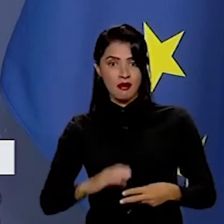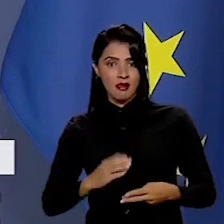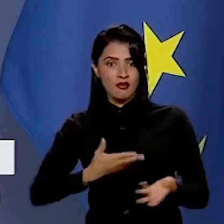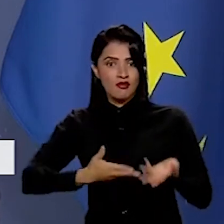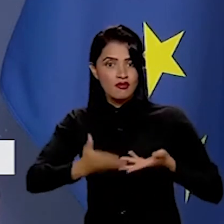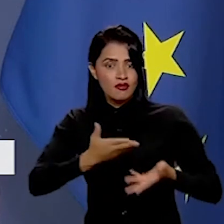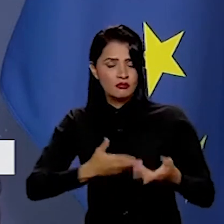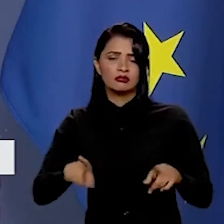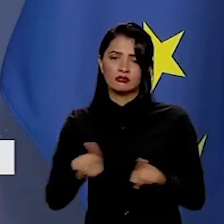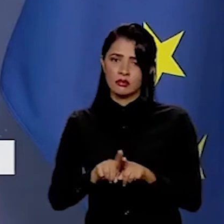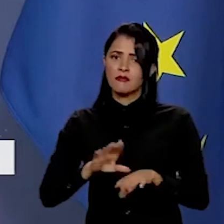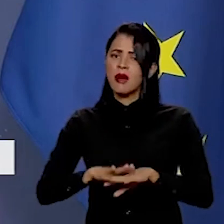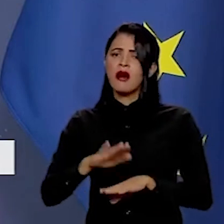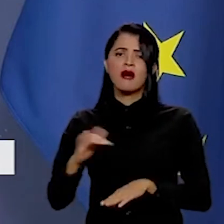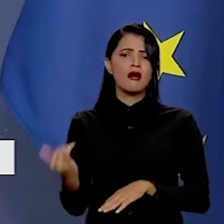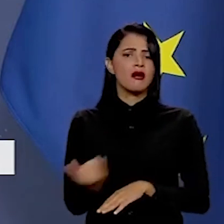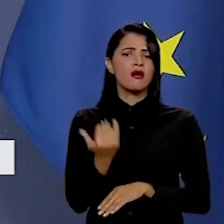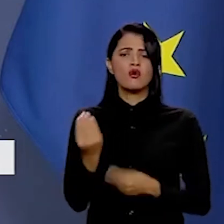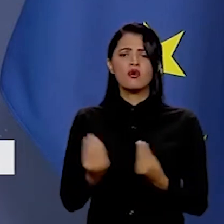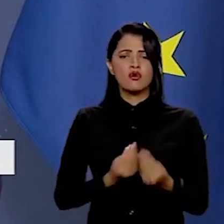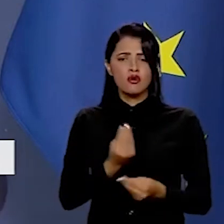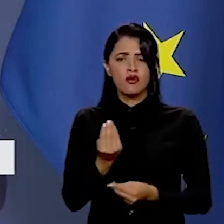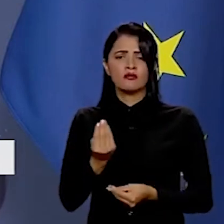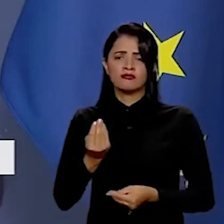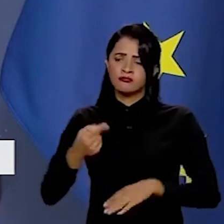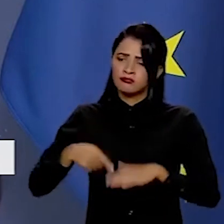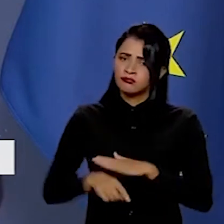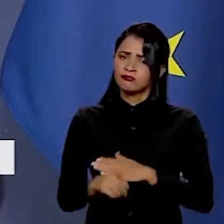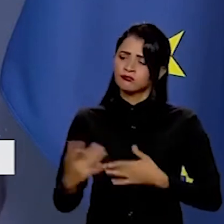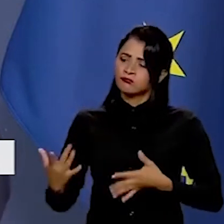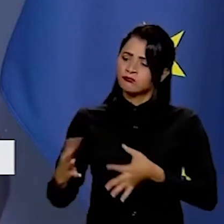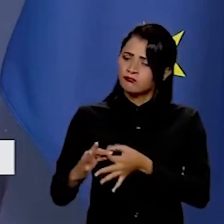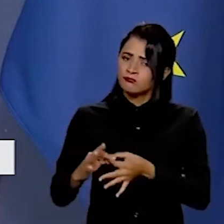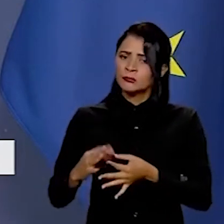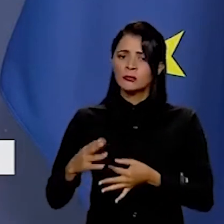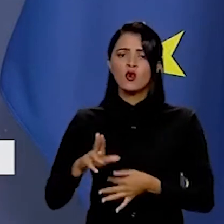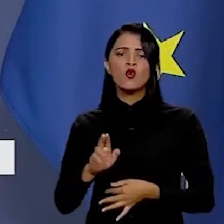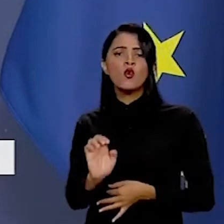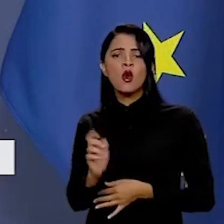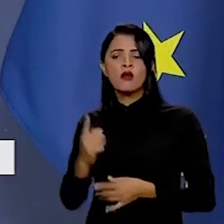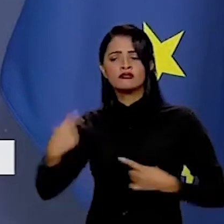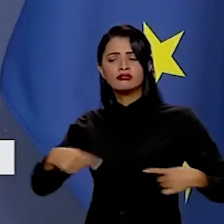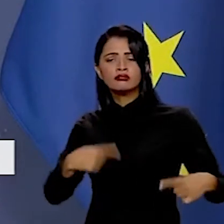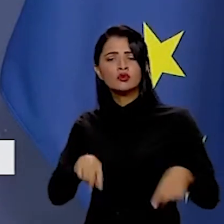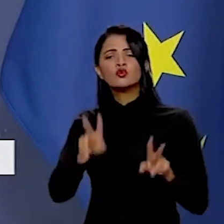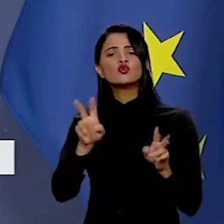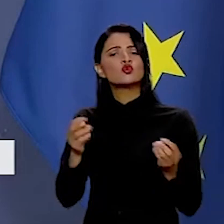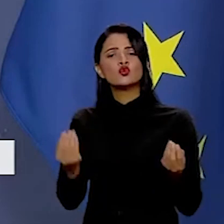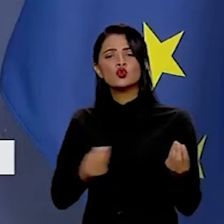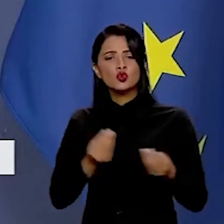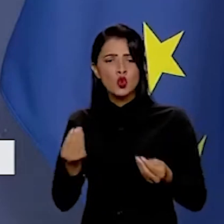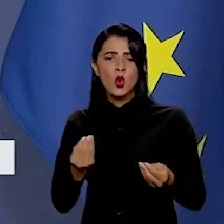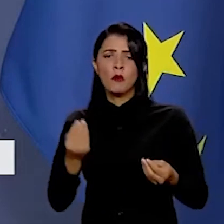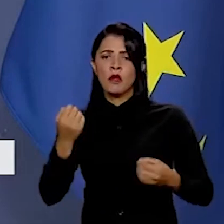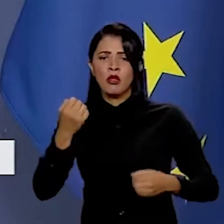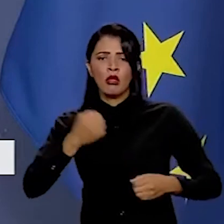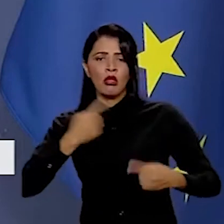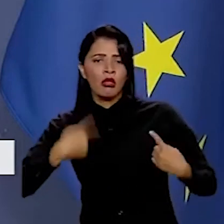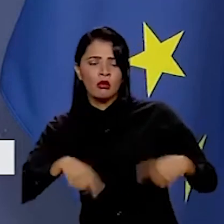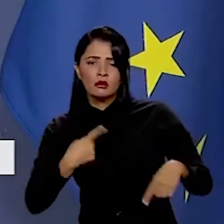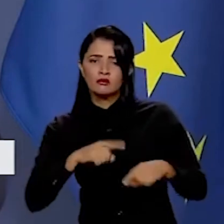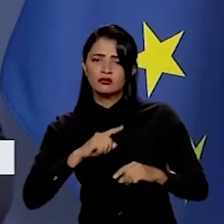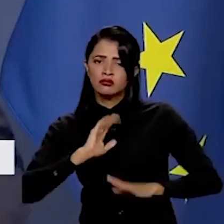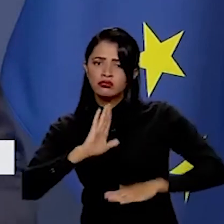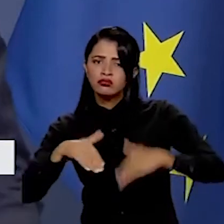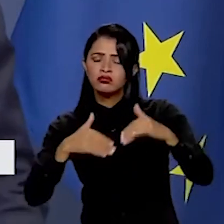mais importante ainda nós queremos aprofundar com a união europeia a discussão sobre a questão não apenas do